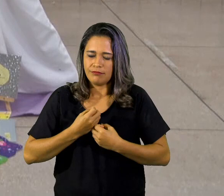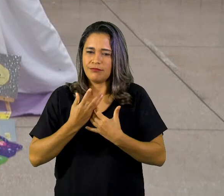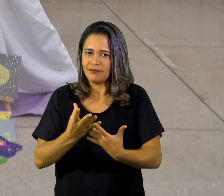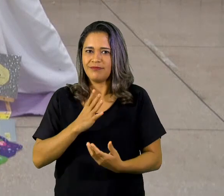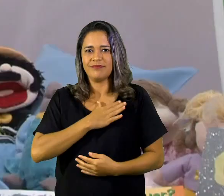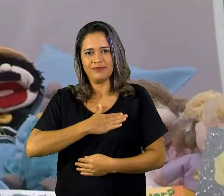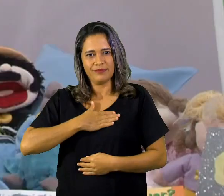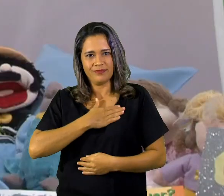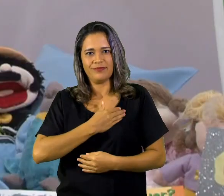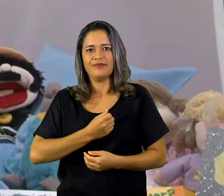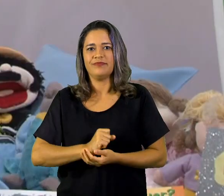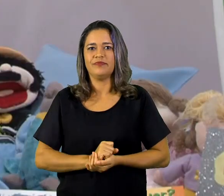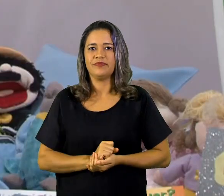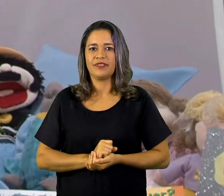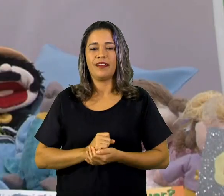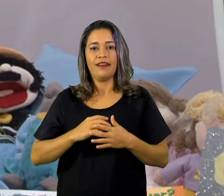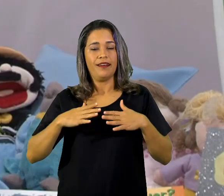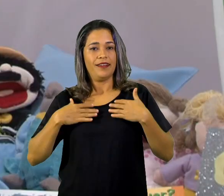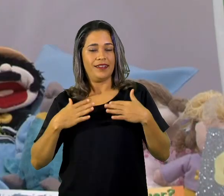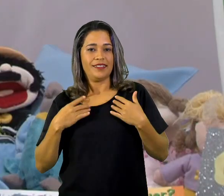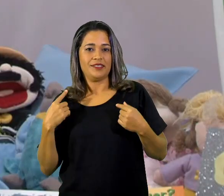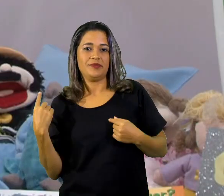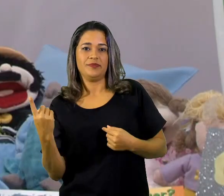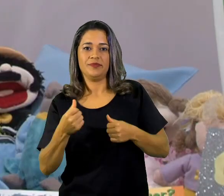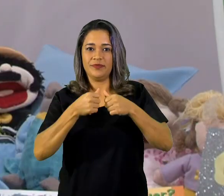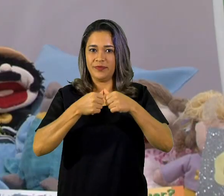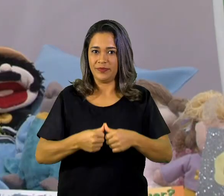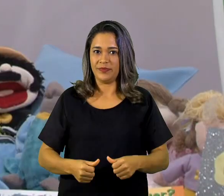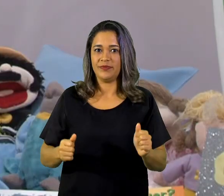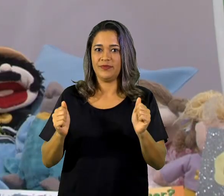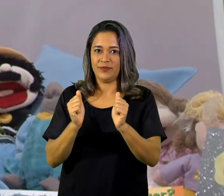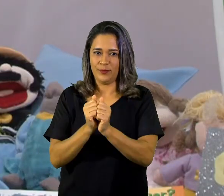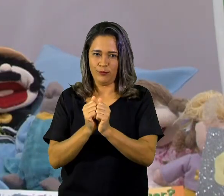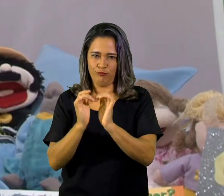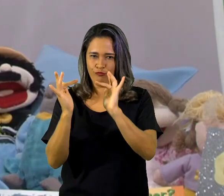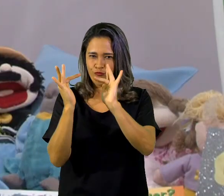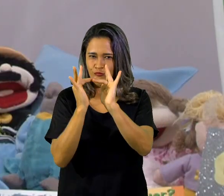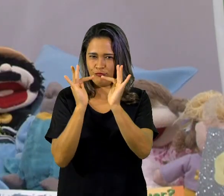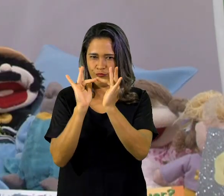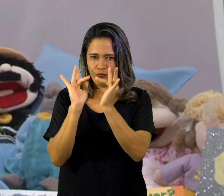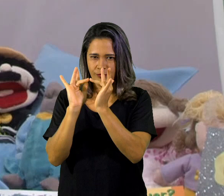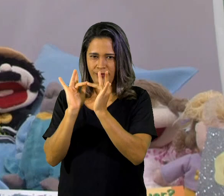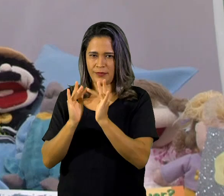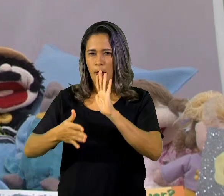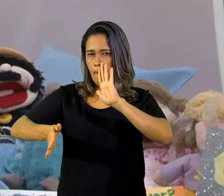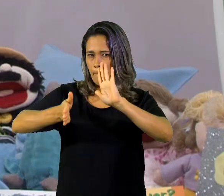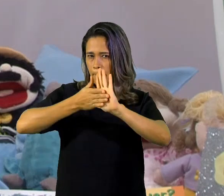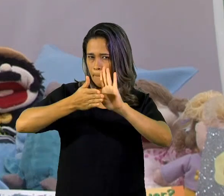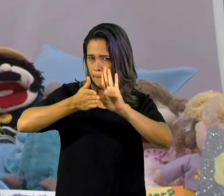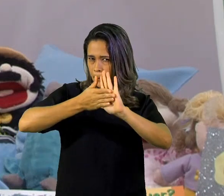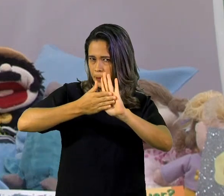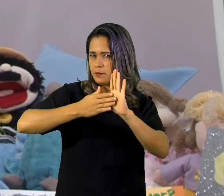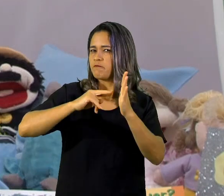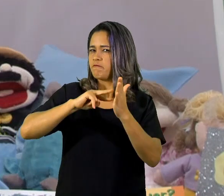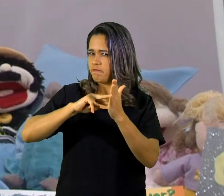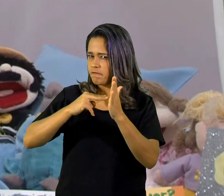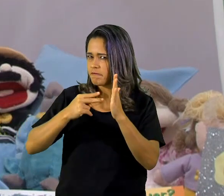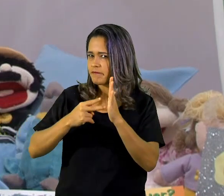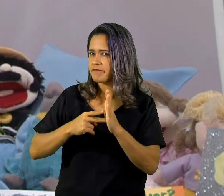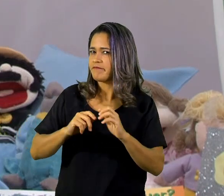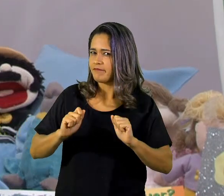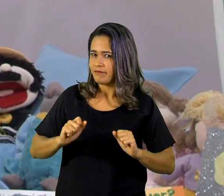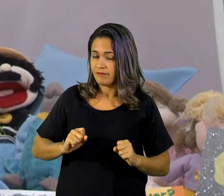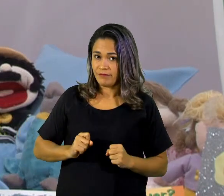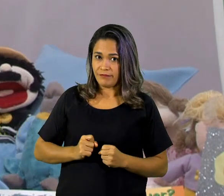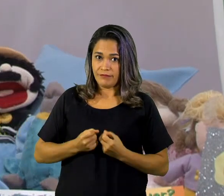gosto. A alegria de estarmos juntos aqui, conectados, por meio de propostas tão significativas que despertam